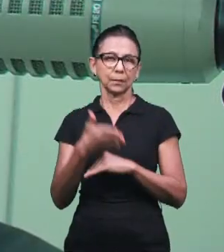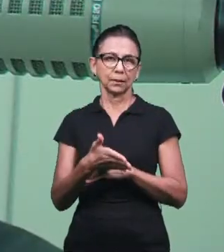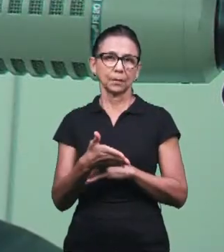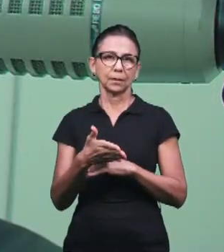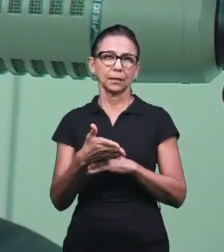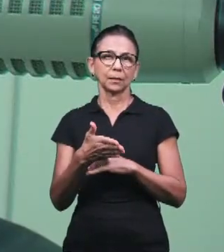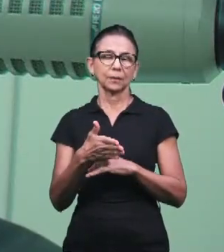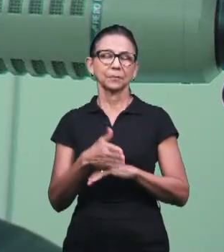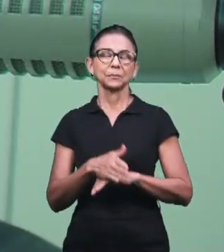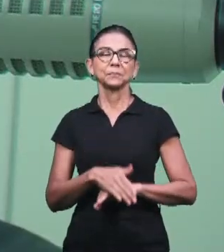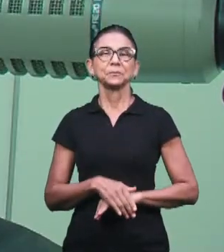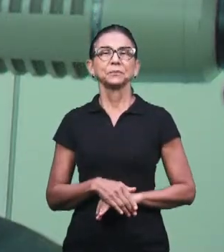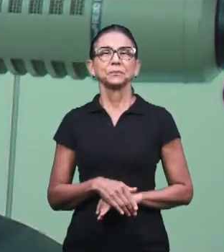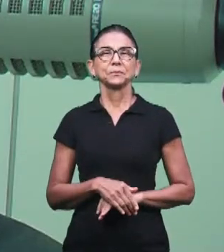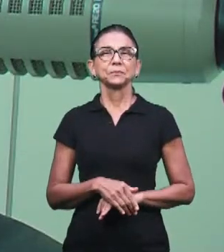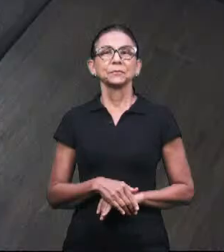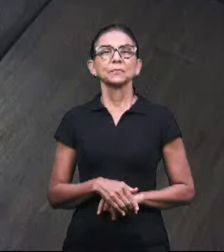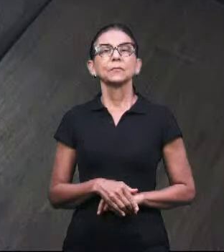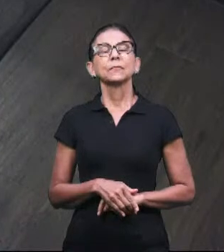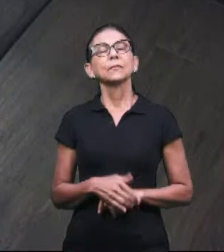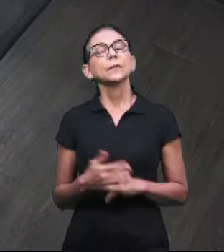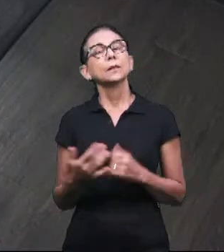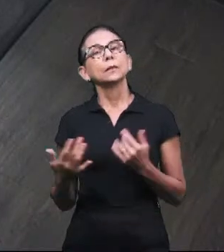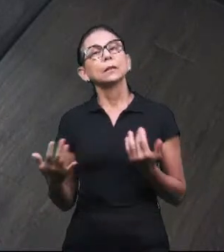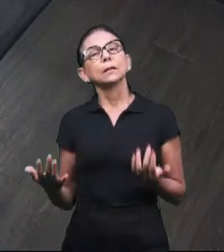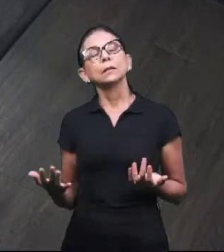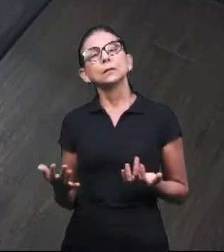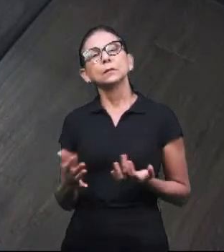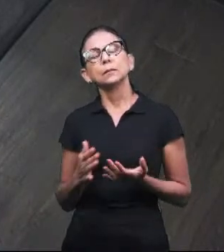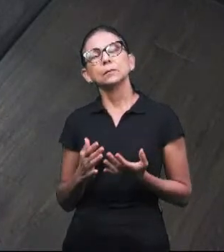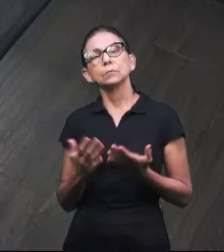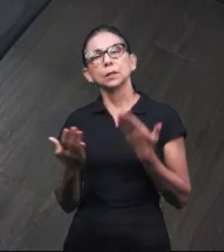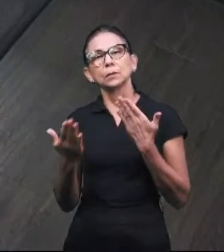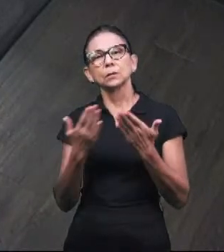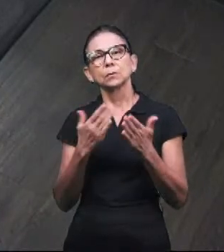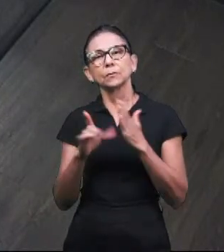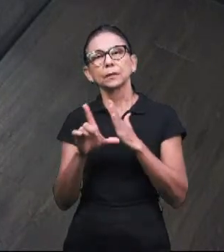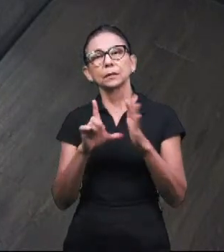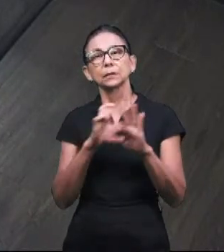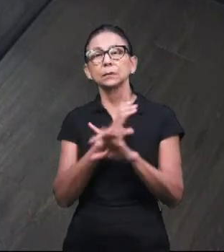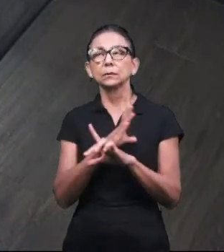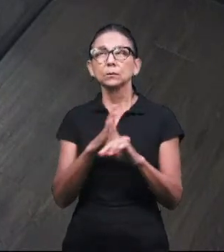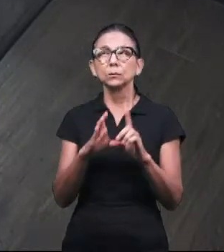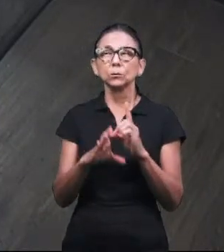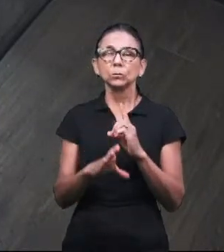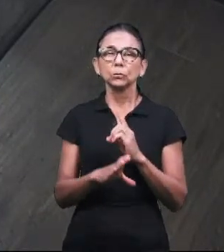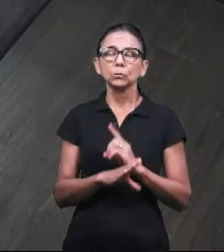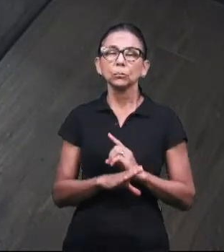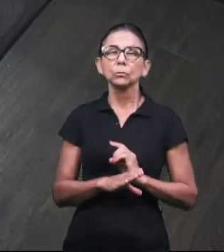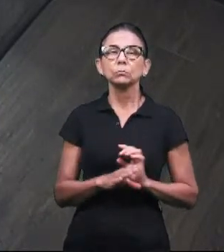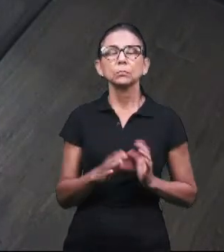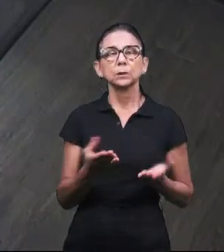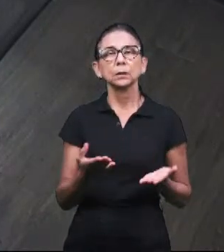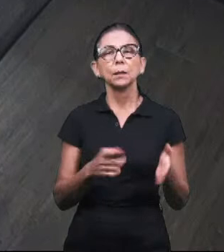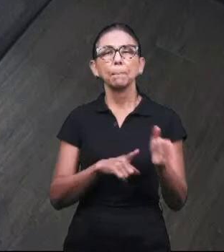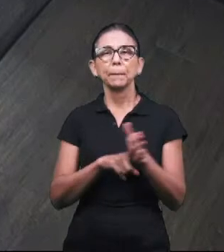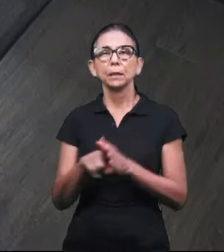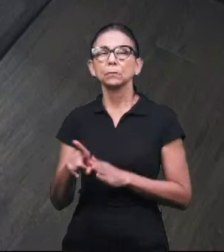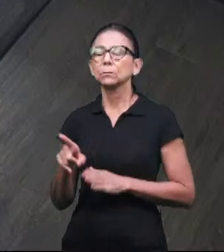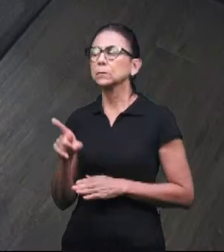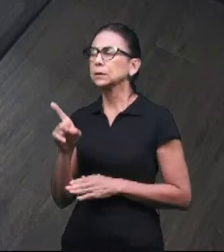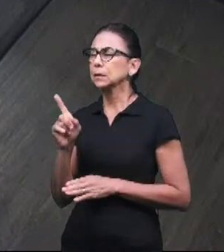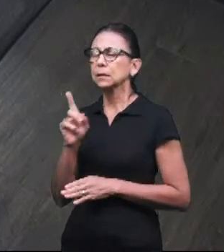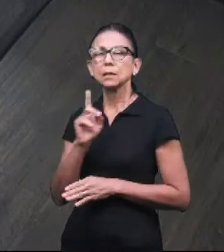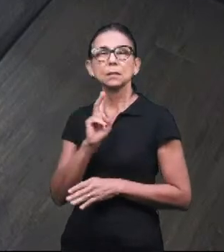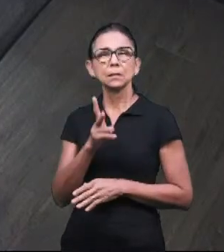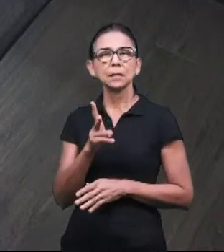aqui. E esse pré-culto, sempre um primeiro momento, a gente fala das experiências do pastor. E